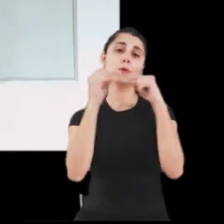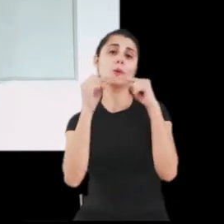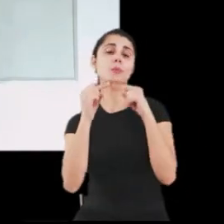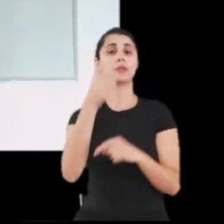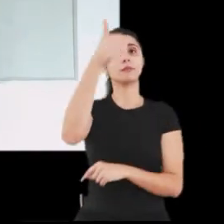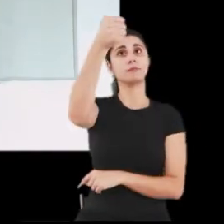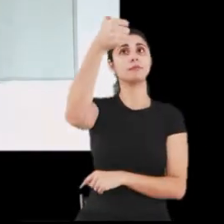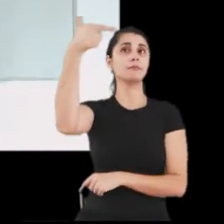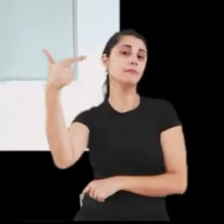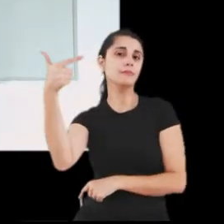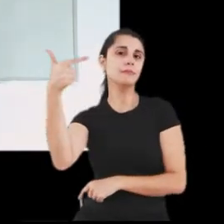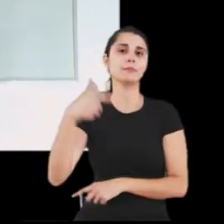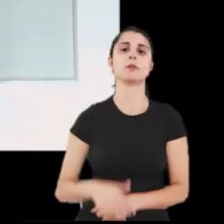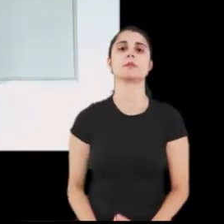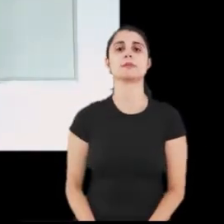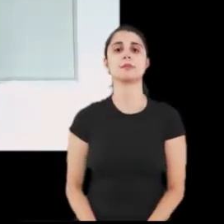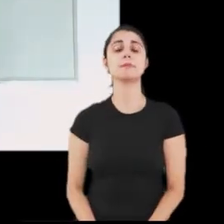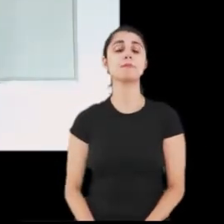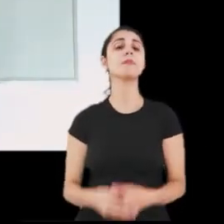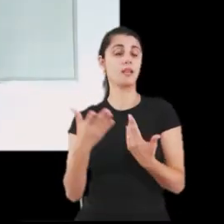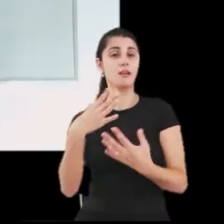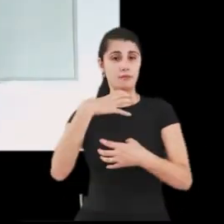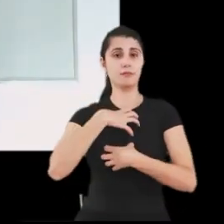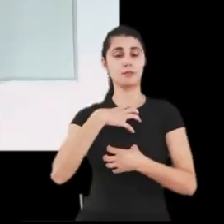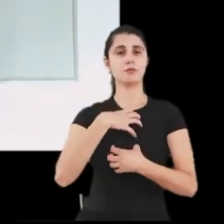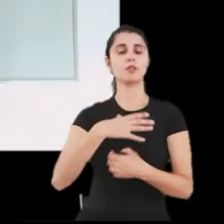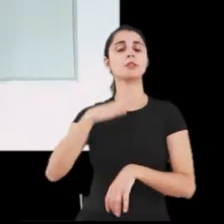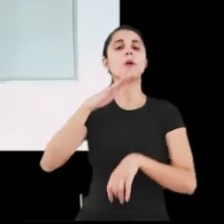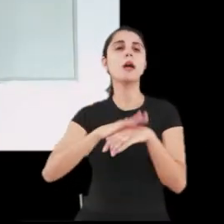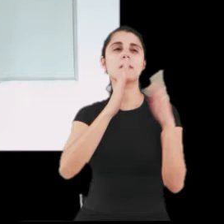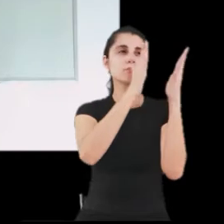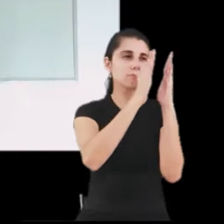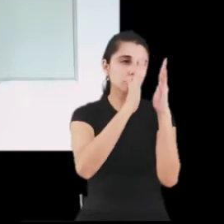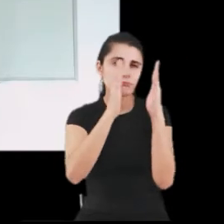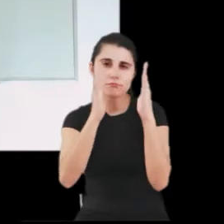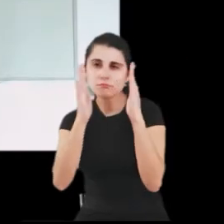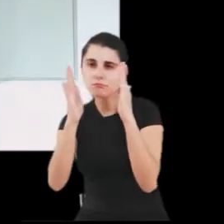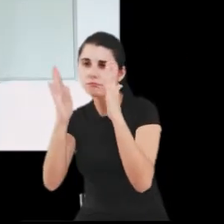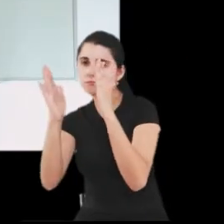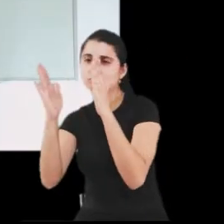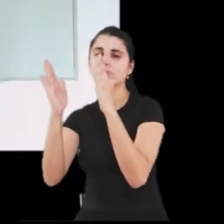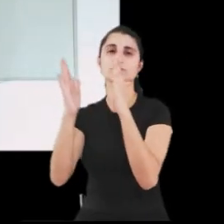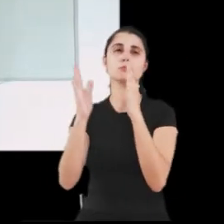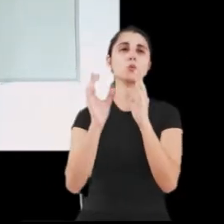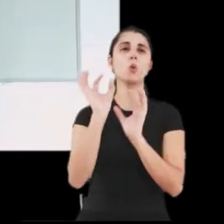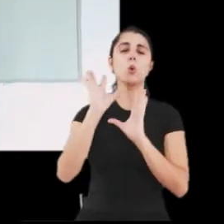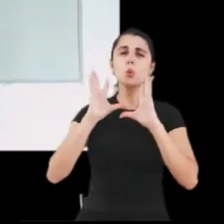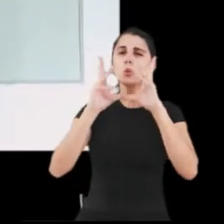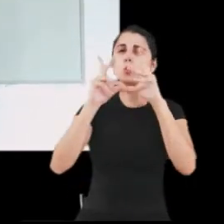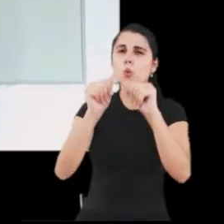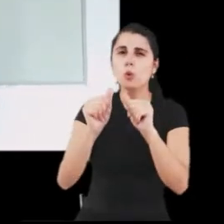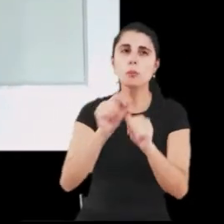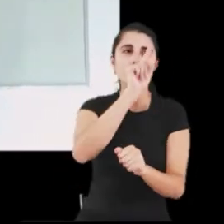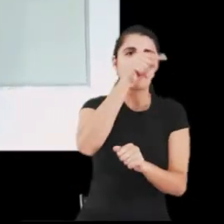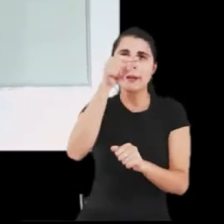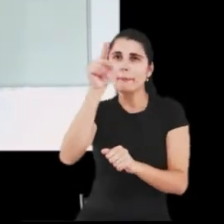12. Ok? Esse método é a inspeção. Eu pego todos os divisores, listo